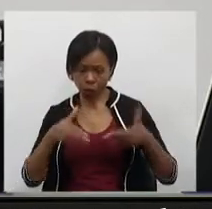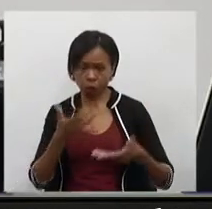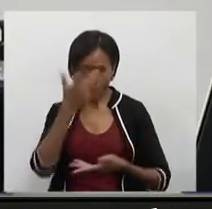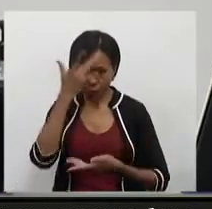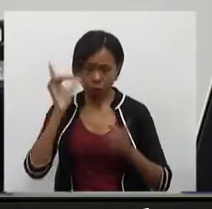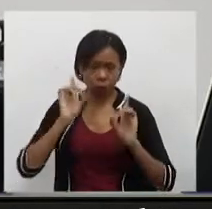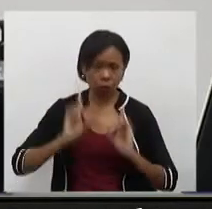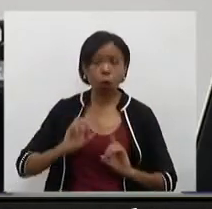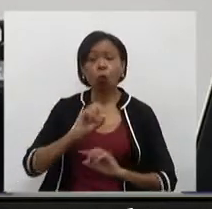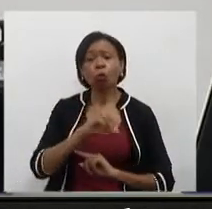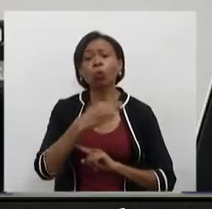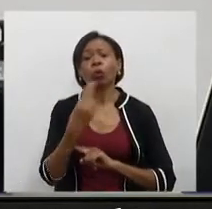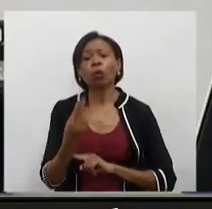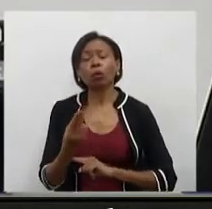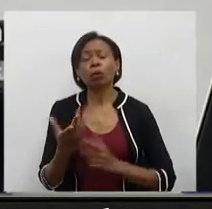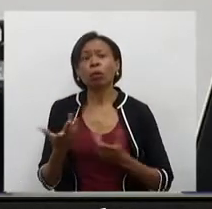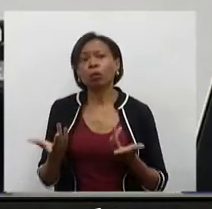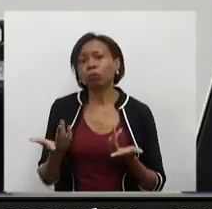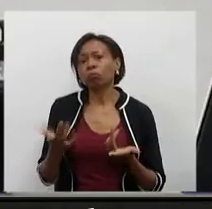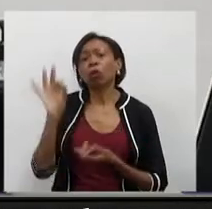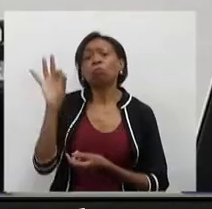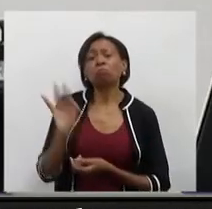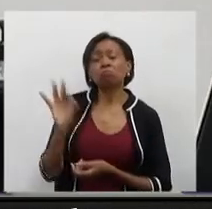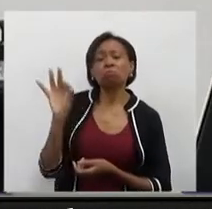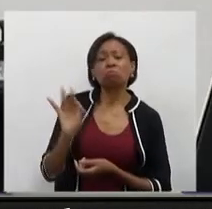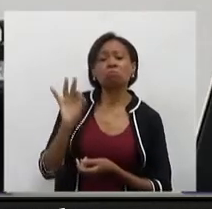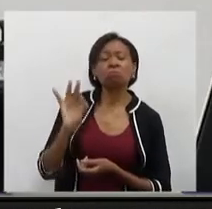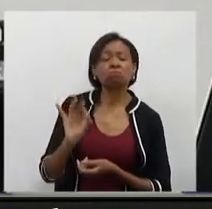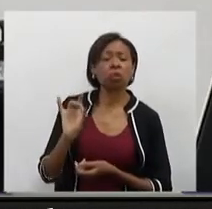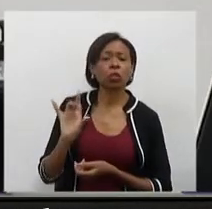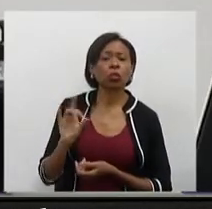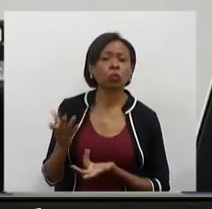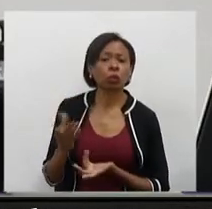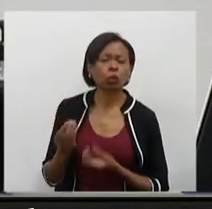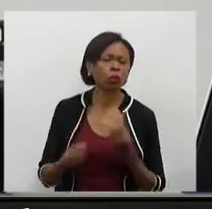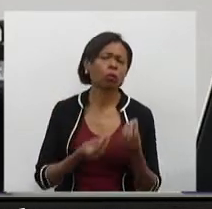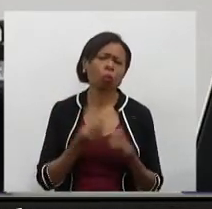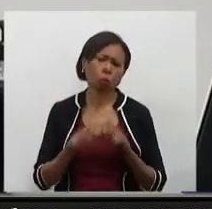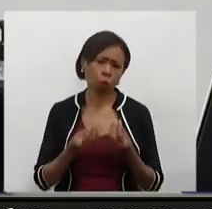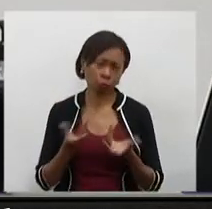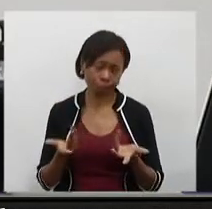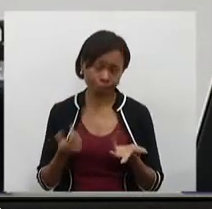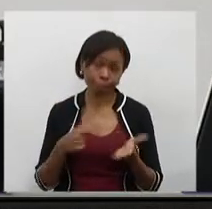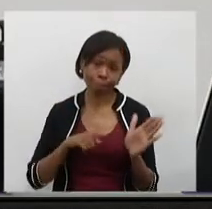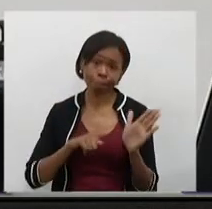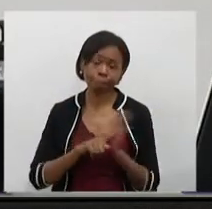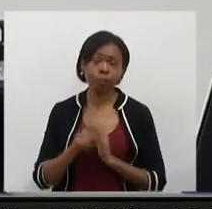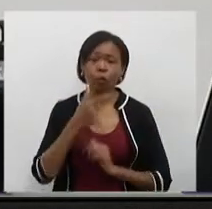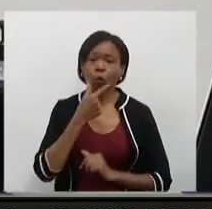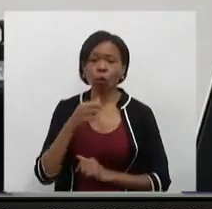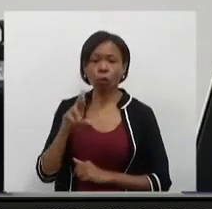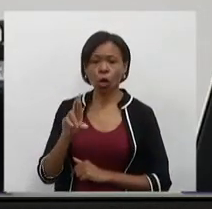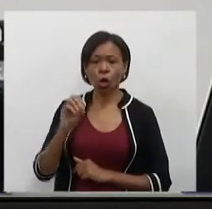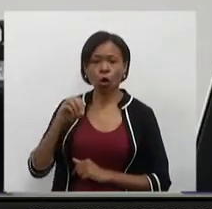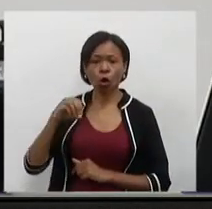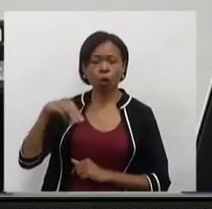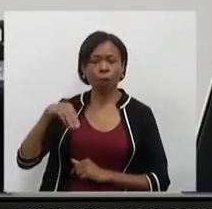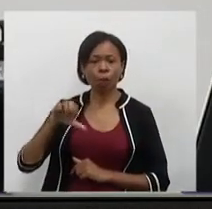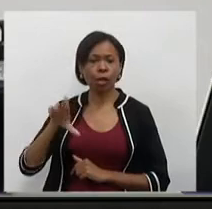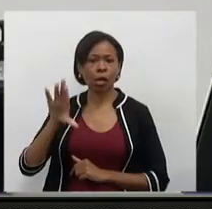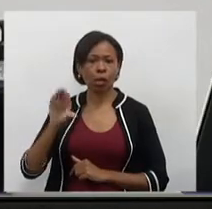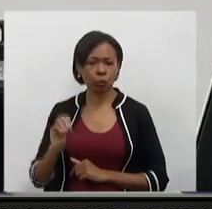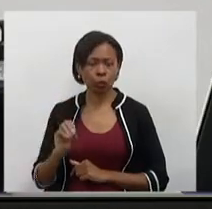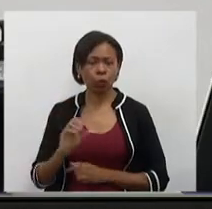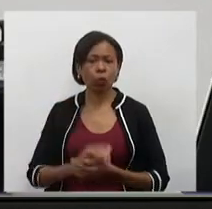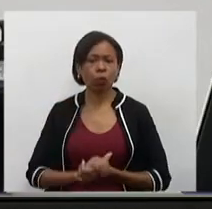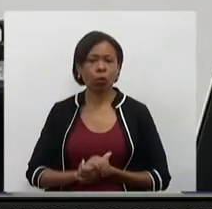destinado um percentual? Como é que vocês estão fazendo isso? E uma pergunta aqui do Romérito, de Belo Horizonte, que é aquela